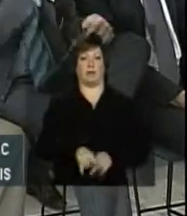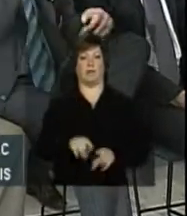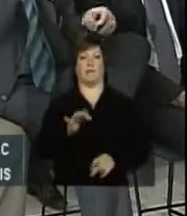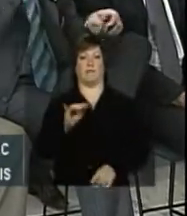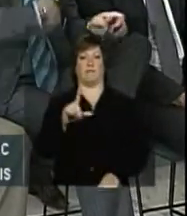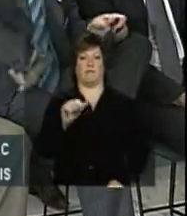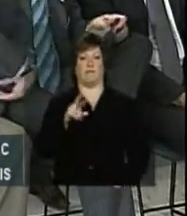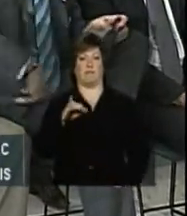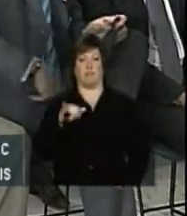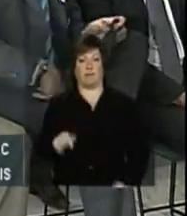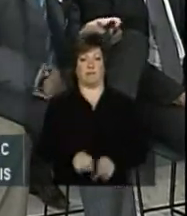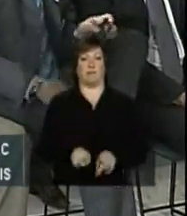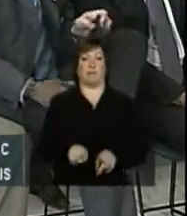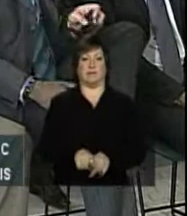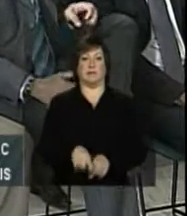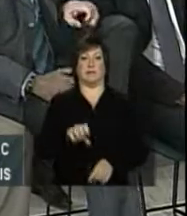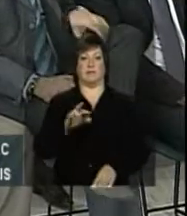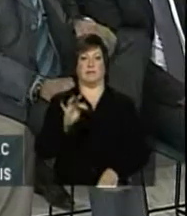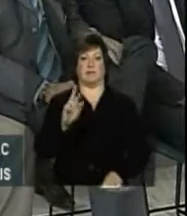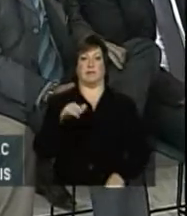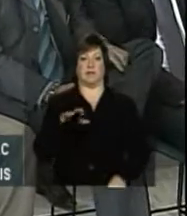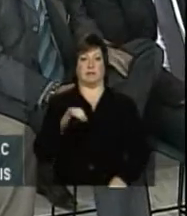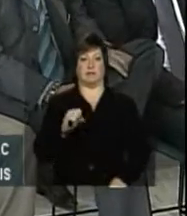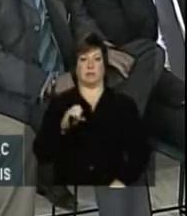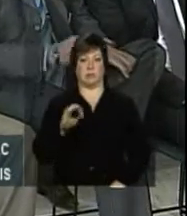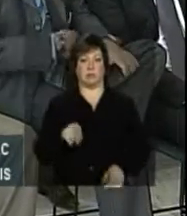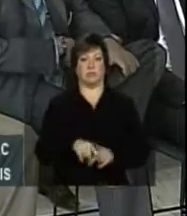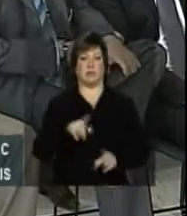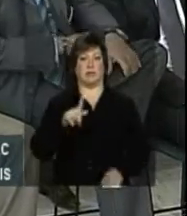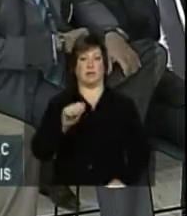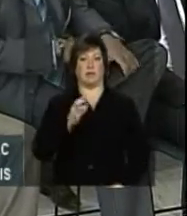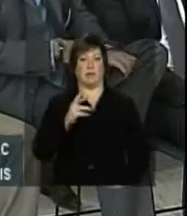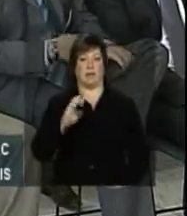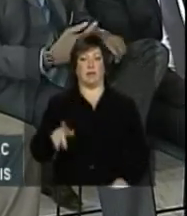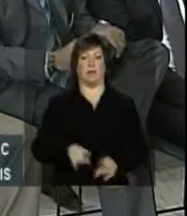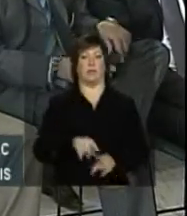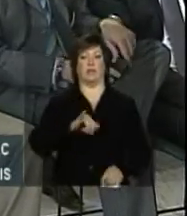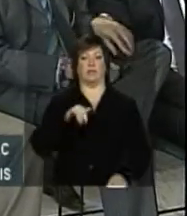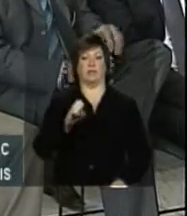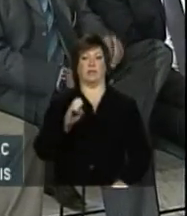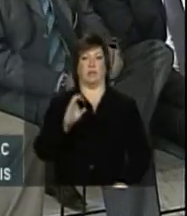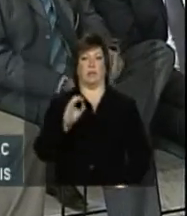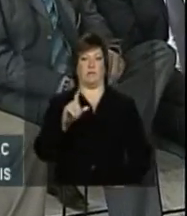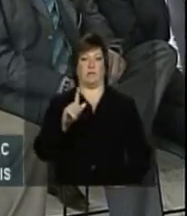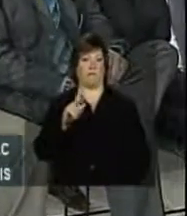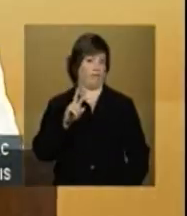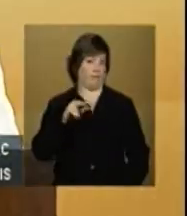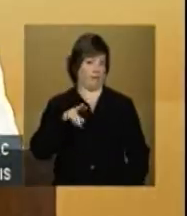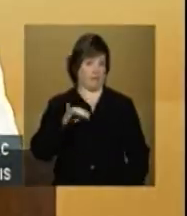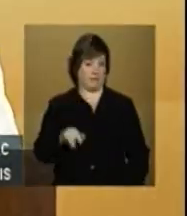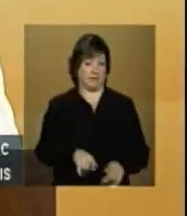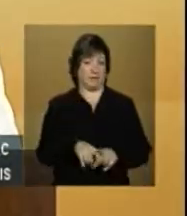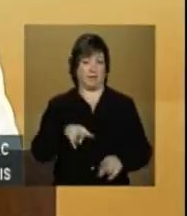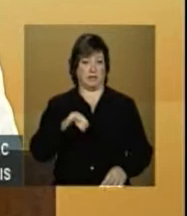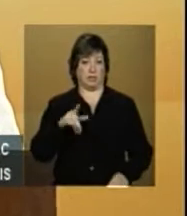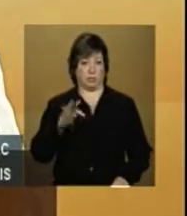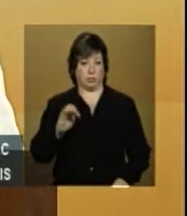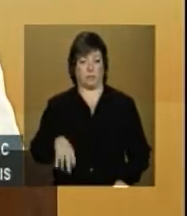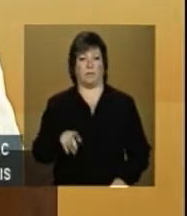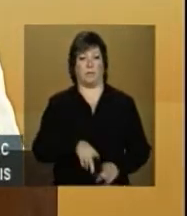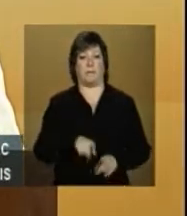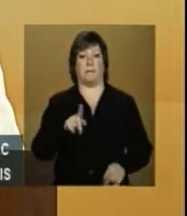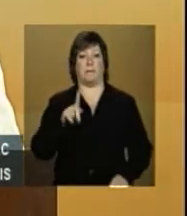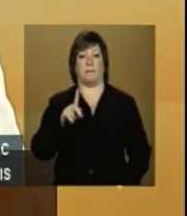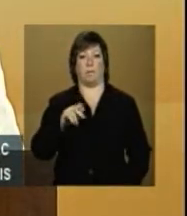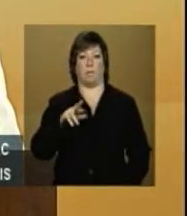Moraes, Francisco Araújo, Gabriel Guimarães, Giovanni Querini, Henrique Fontana, Newton Lima, Paulo